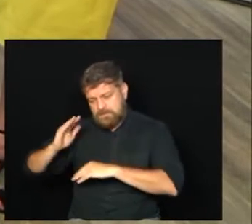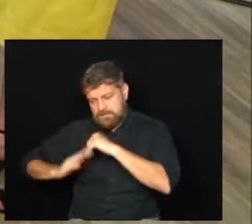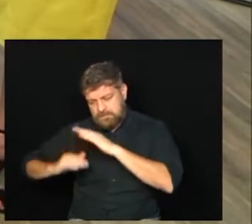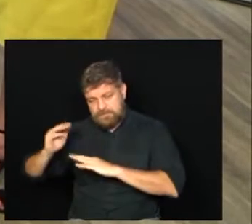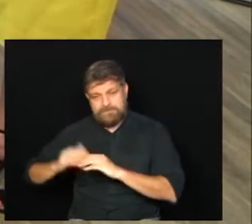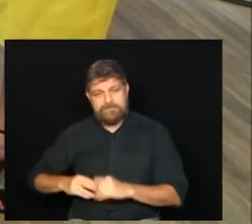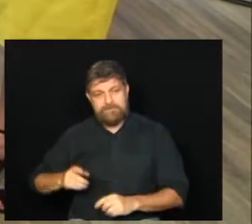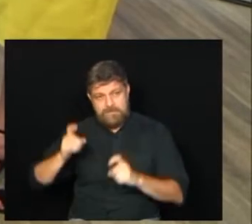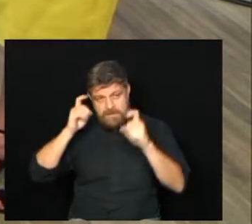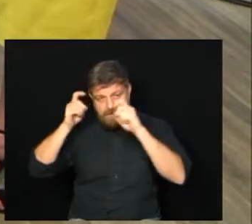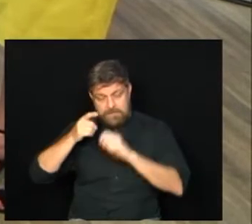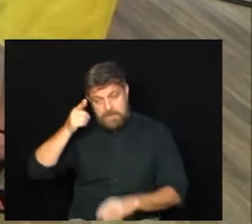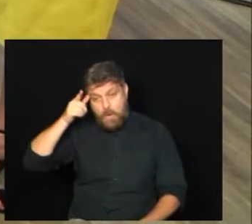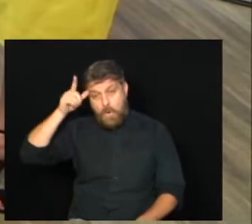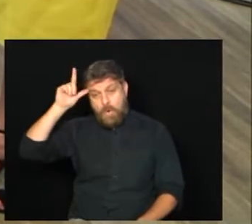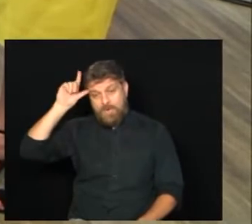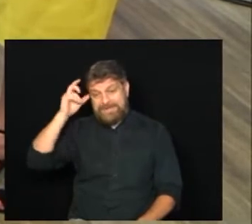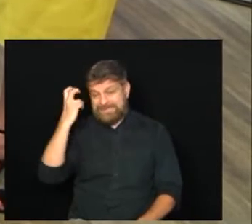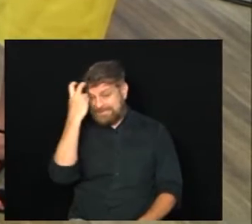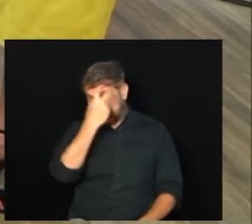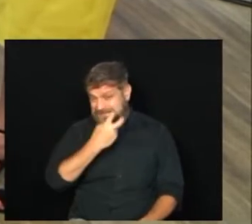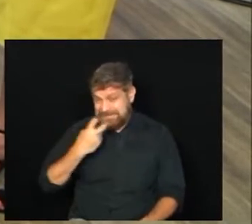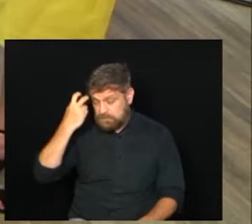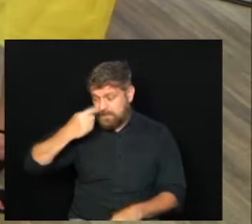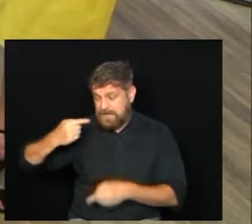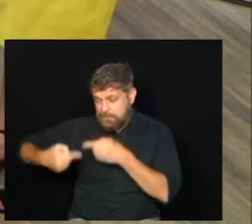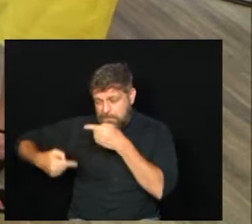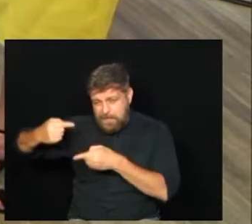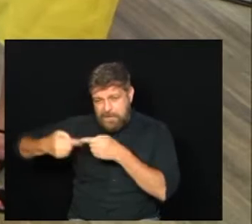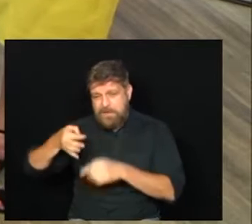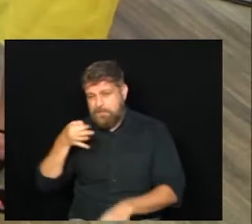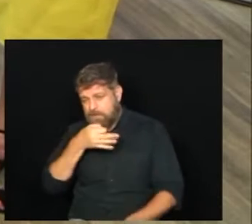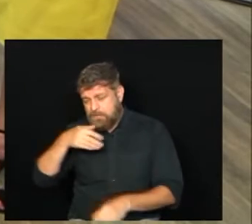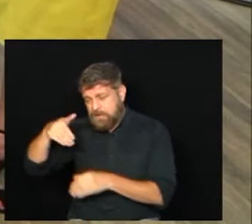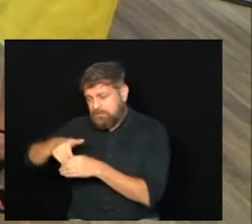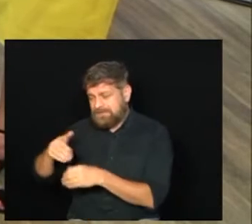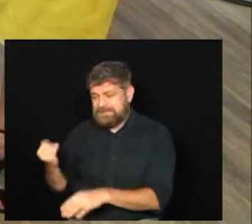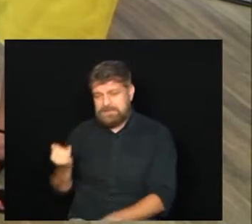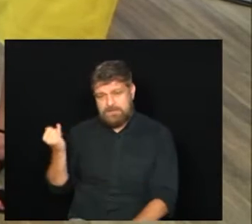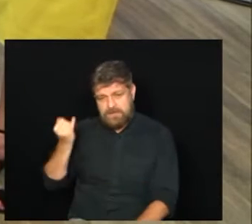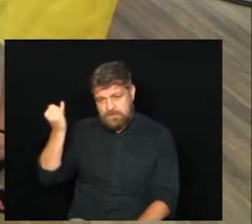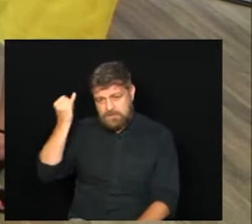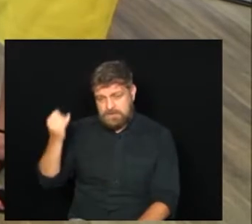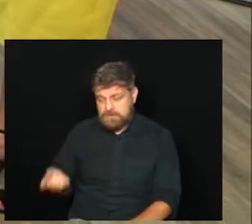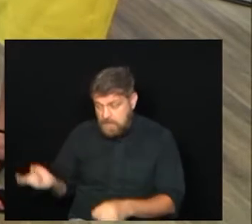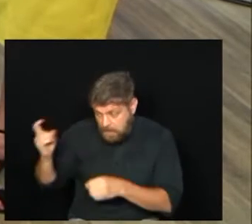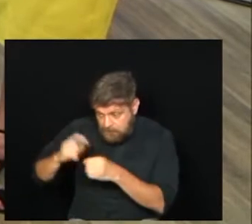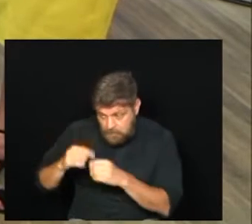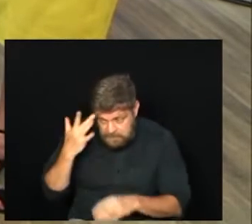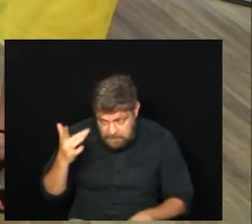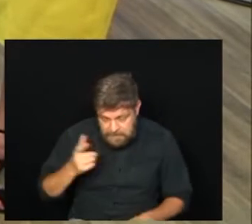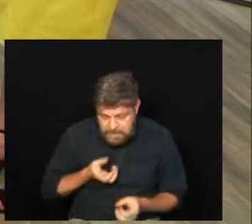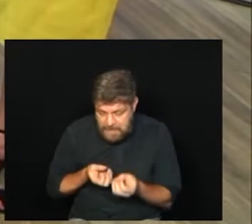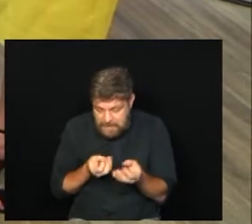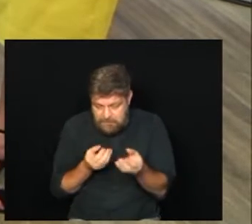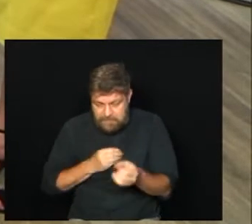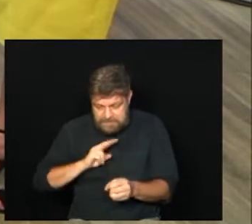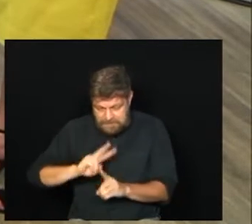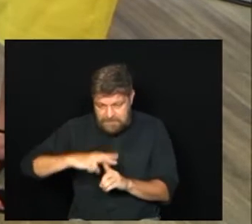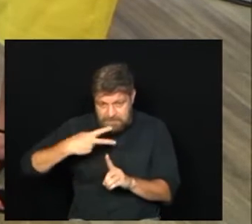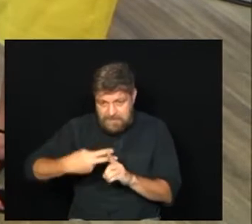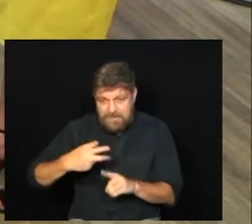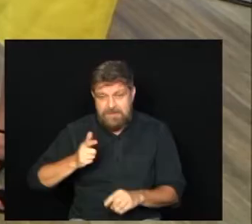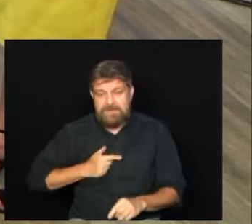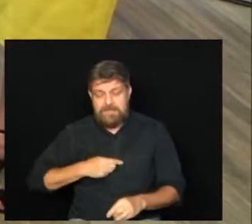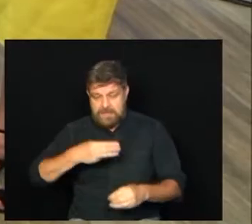reunião ordinária ontem mais de 5 horas, com muitas discussões e votações importantes. Volta amanhã trazendo mais informações para a gente,